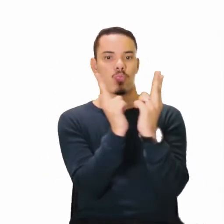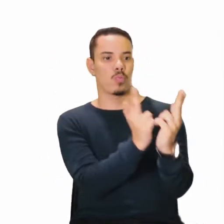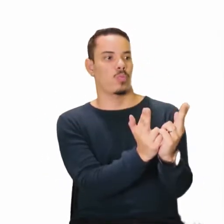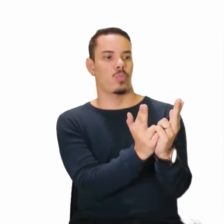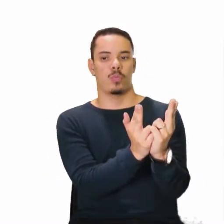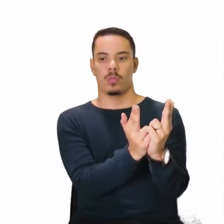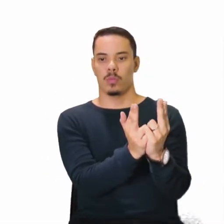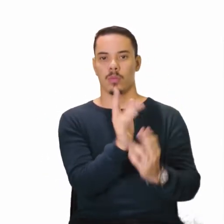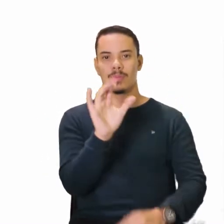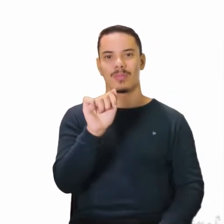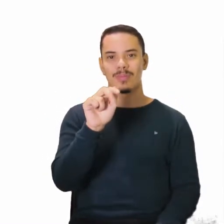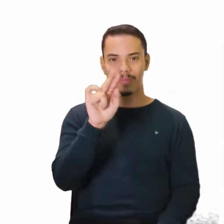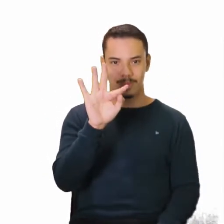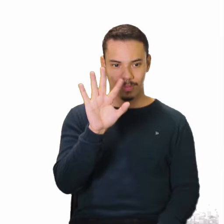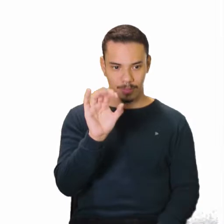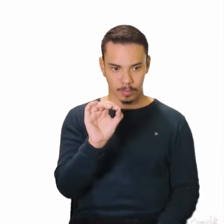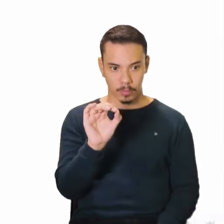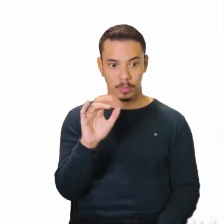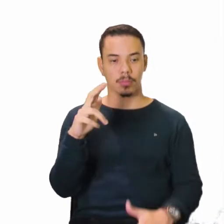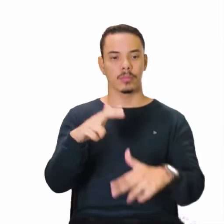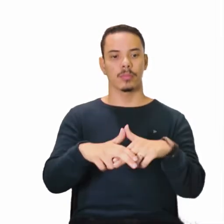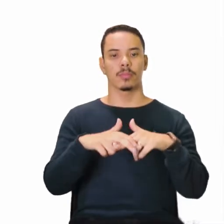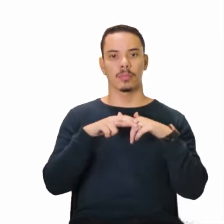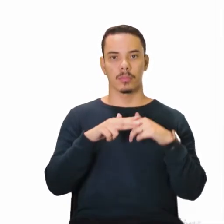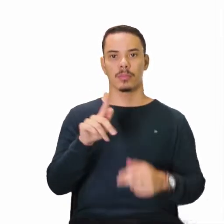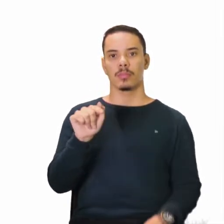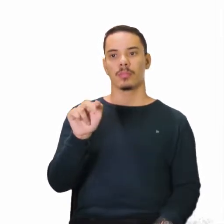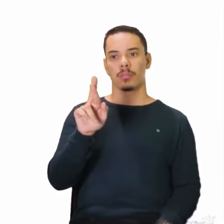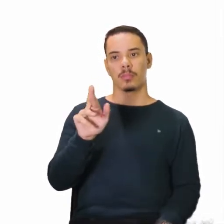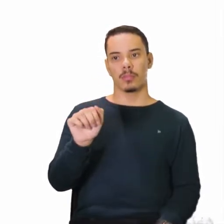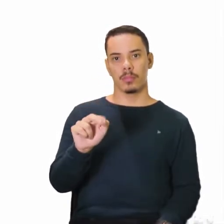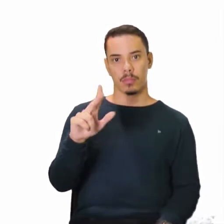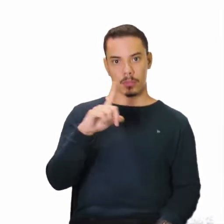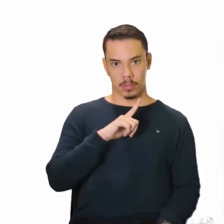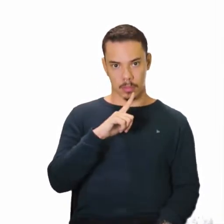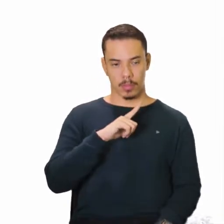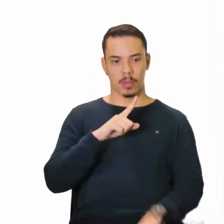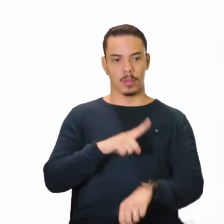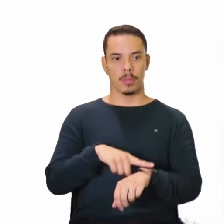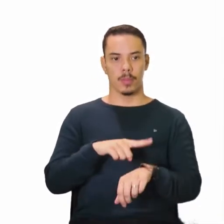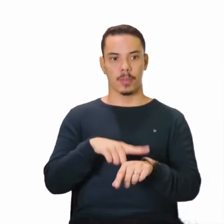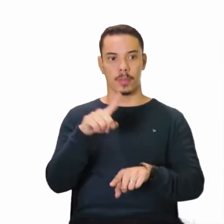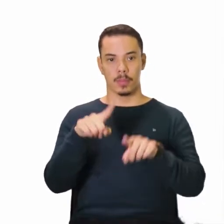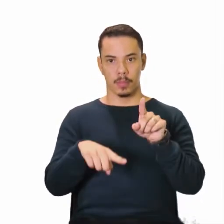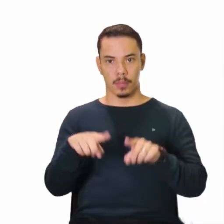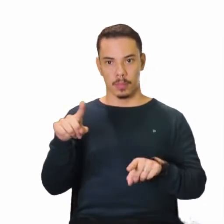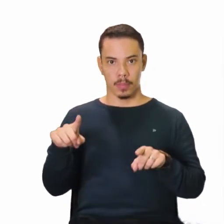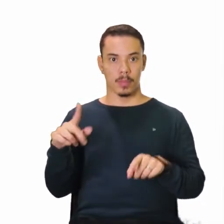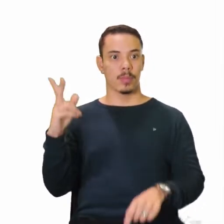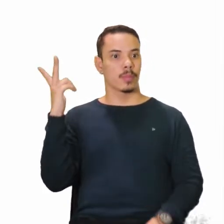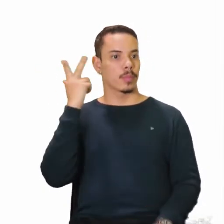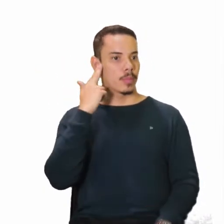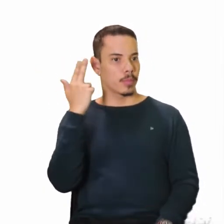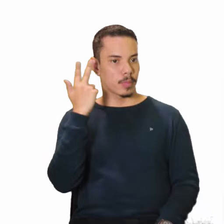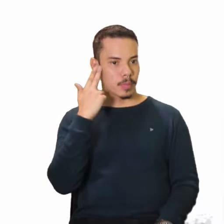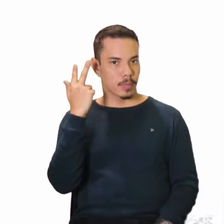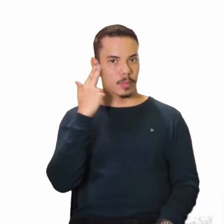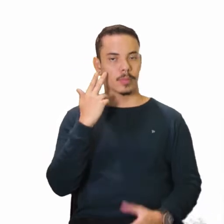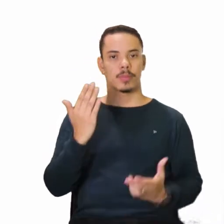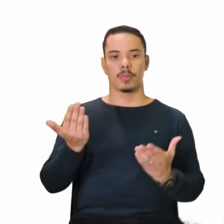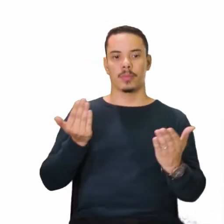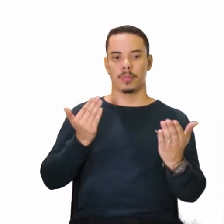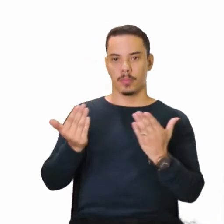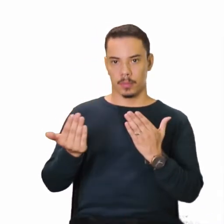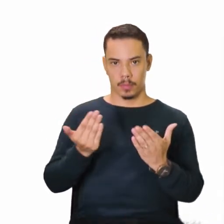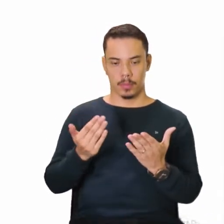certo? E assim, o grau do adjetivo tem esse outro momento. Além do normal, além de